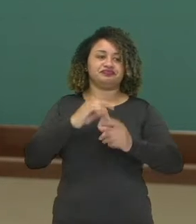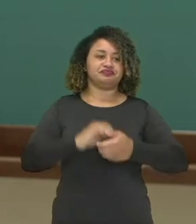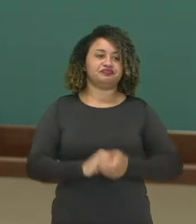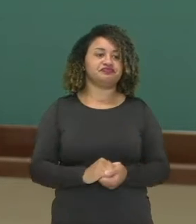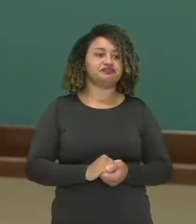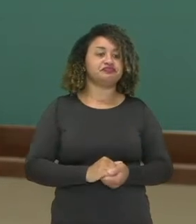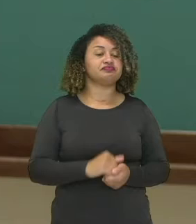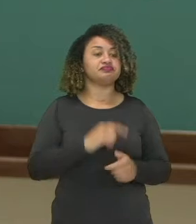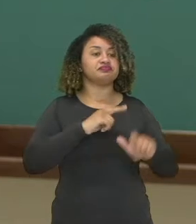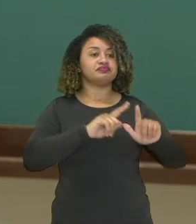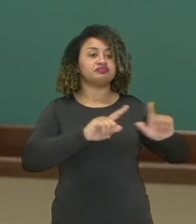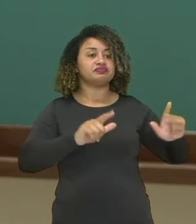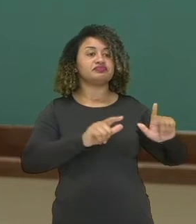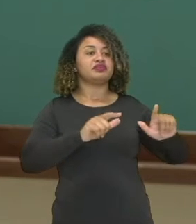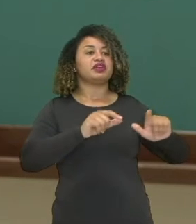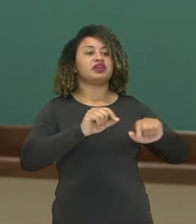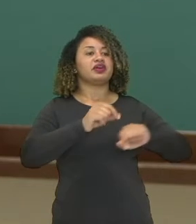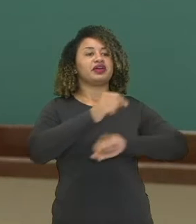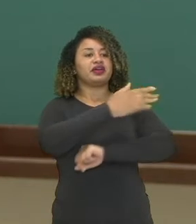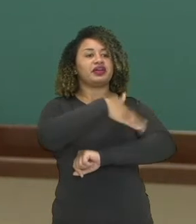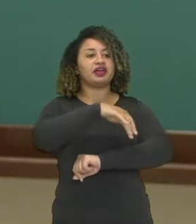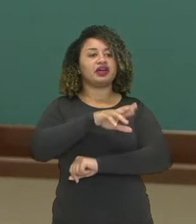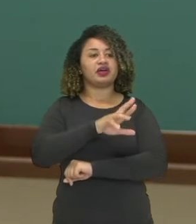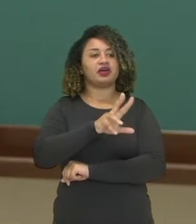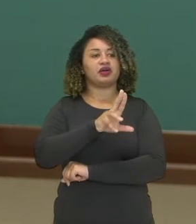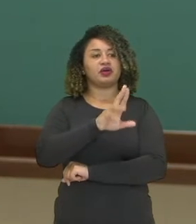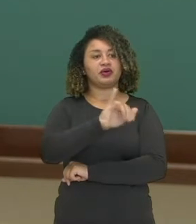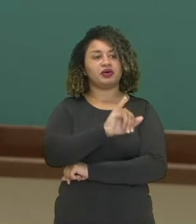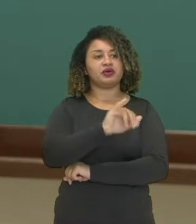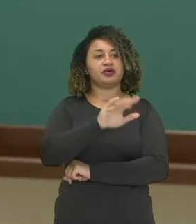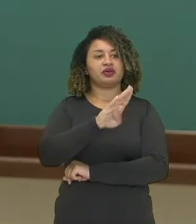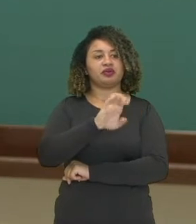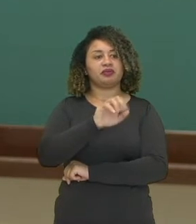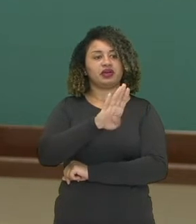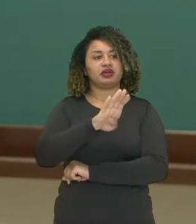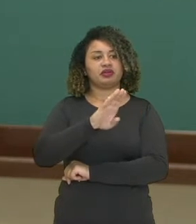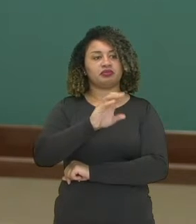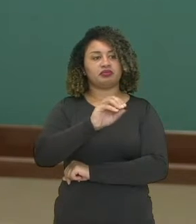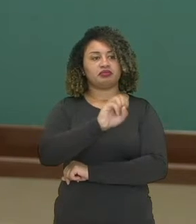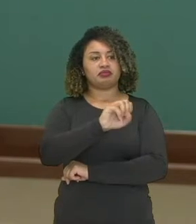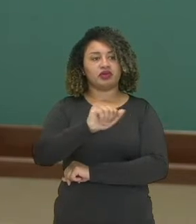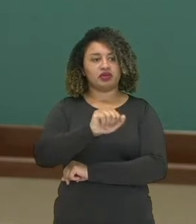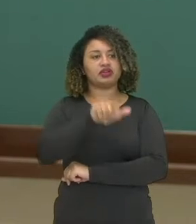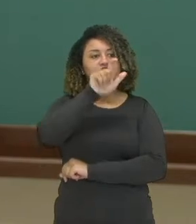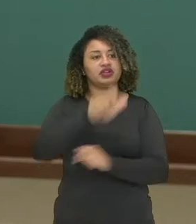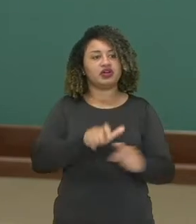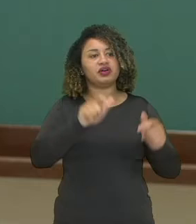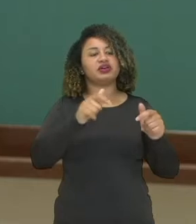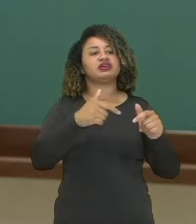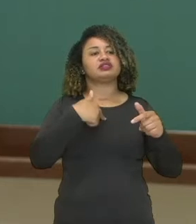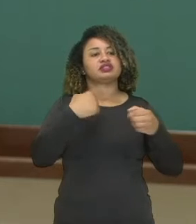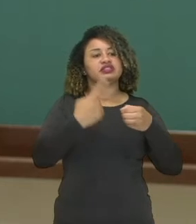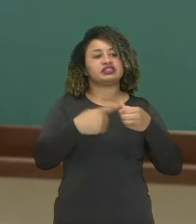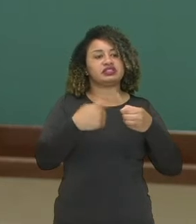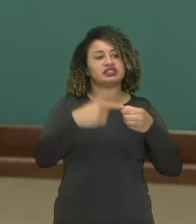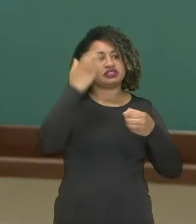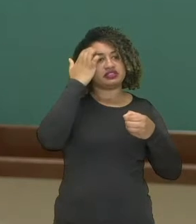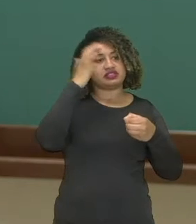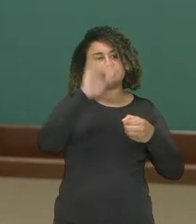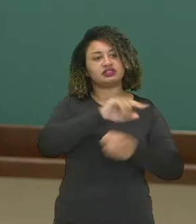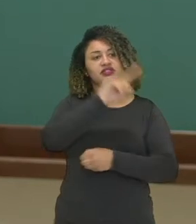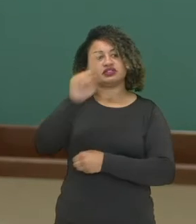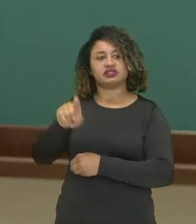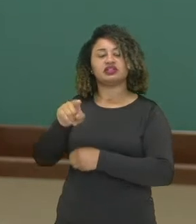nós temos Plaza Rui Barbosa, Curitiba. E depois Plaza